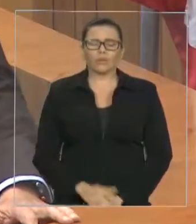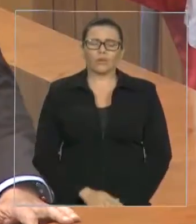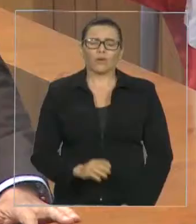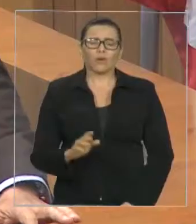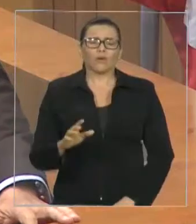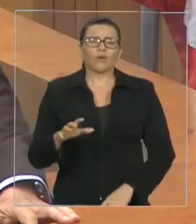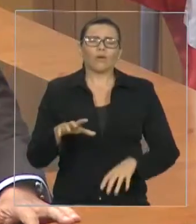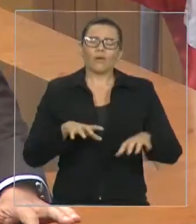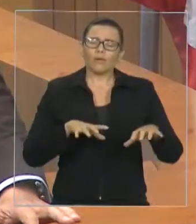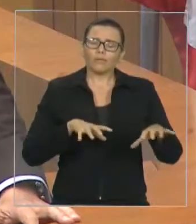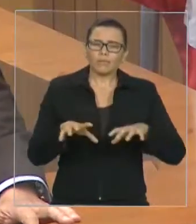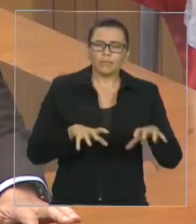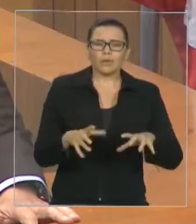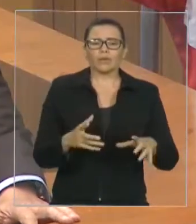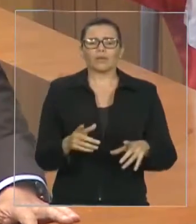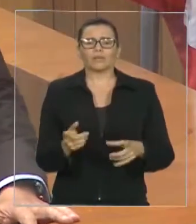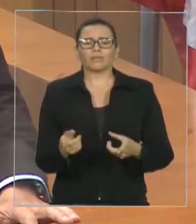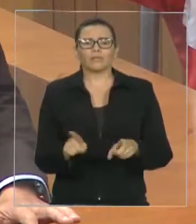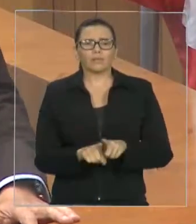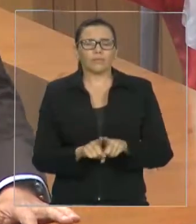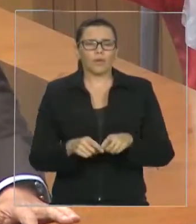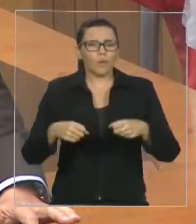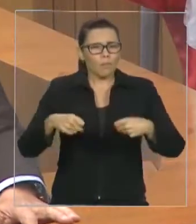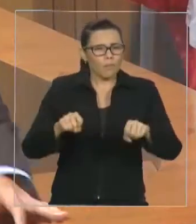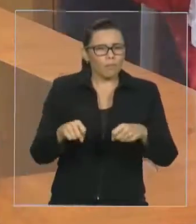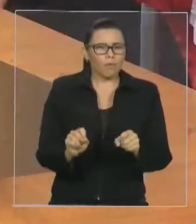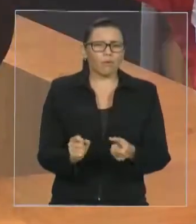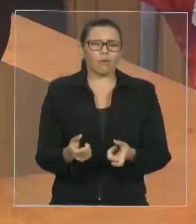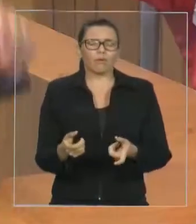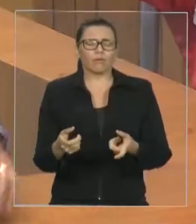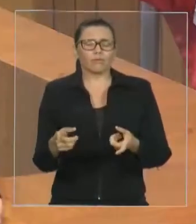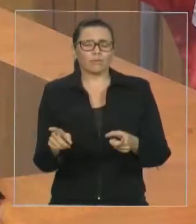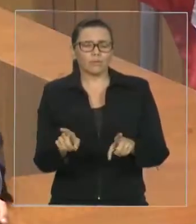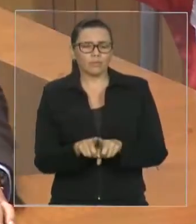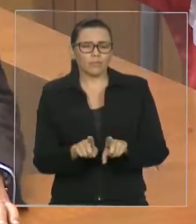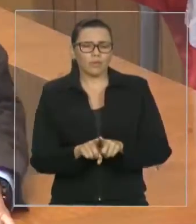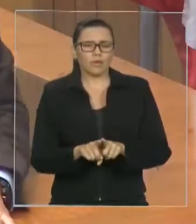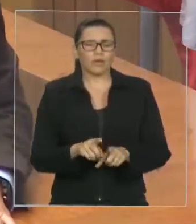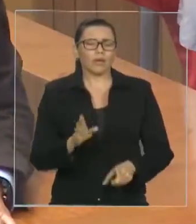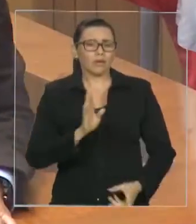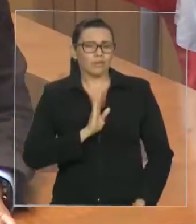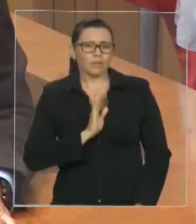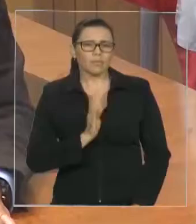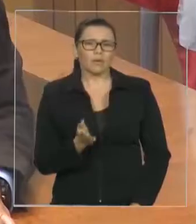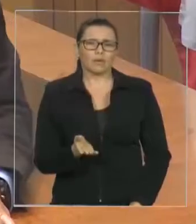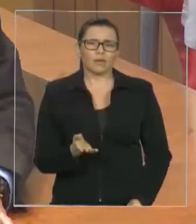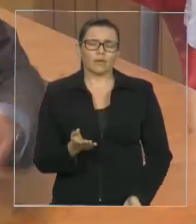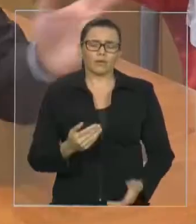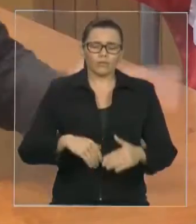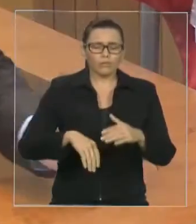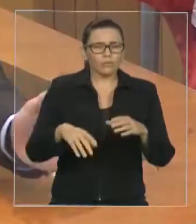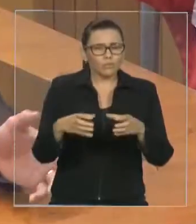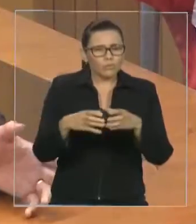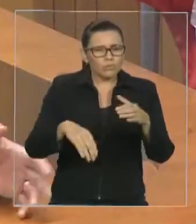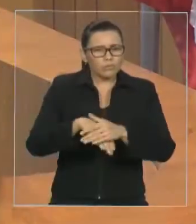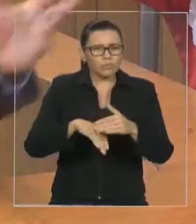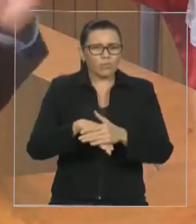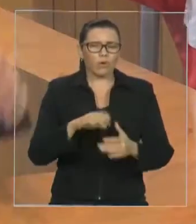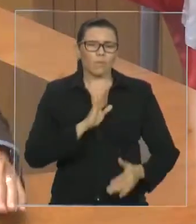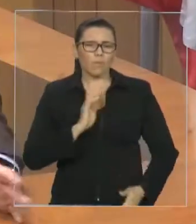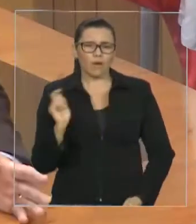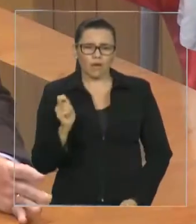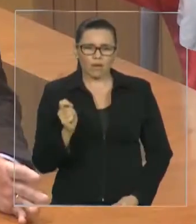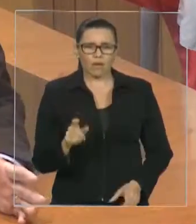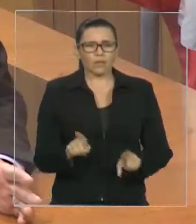Clube, para com o Maranhão, com São José, com o Bacabal, com o Imperatriz, com o Caxias, com o Cordino, com